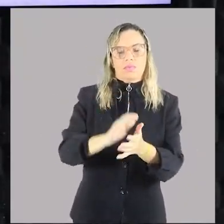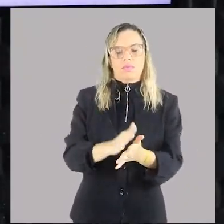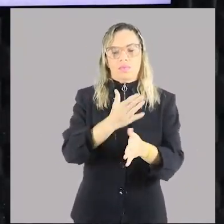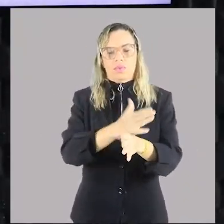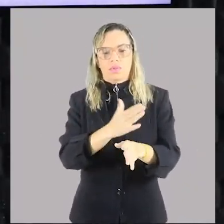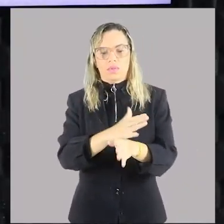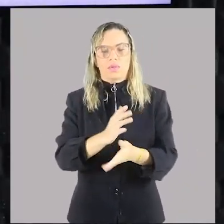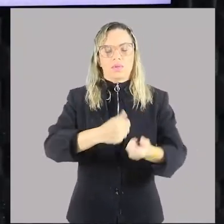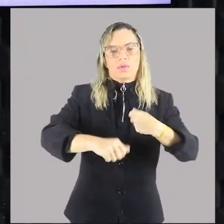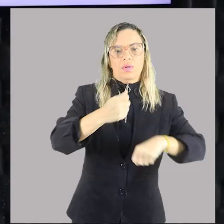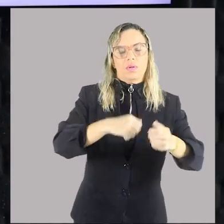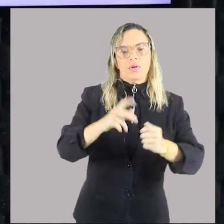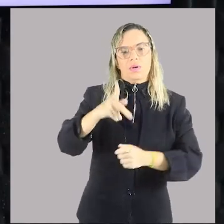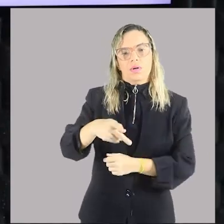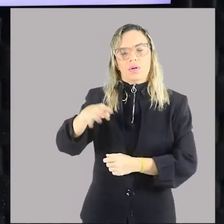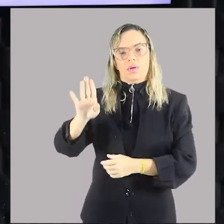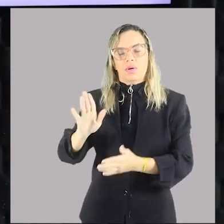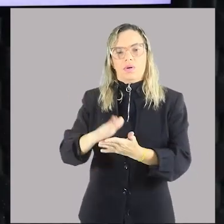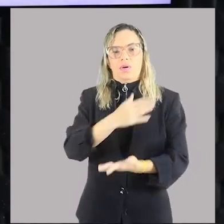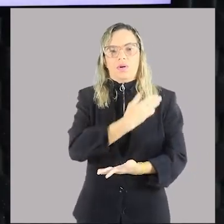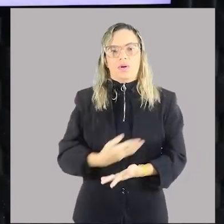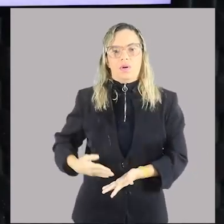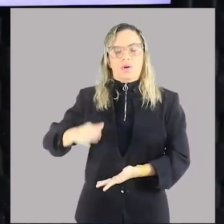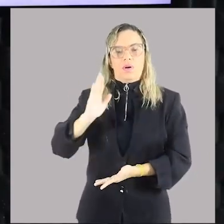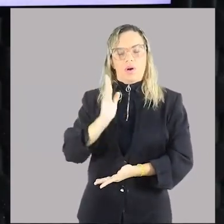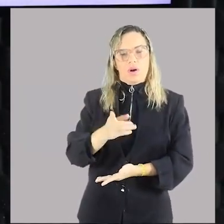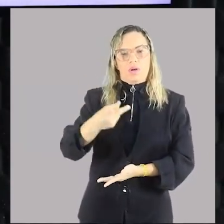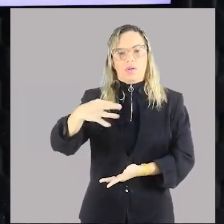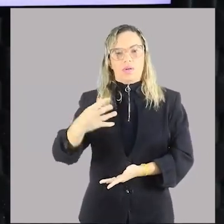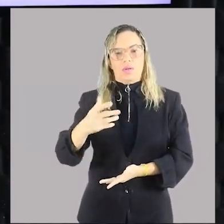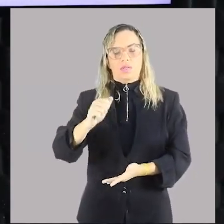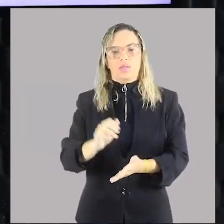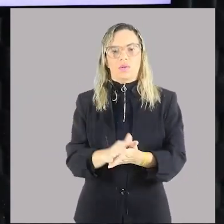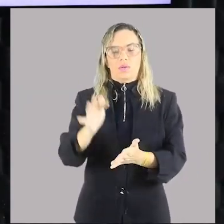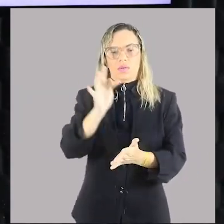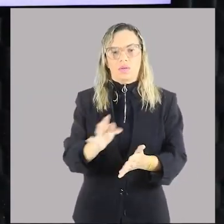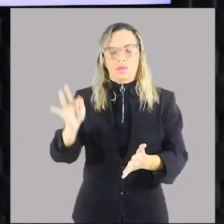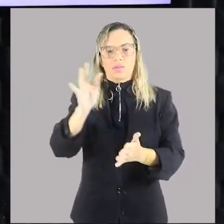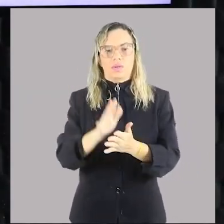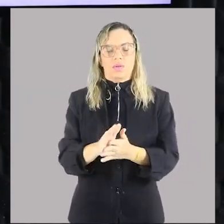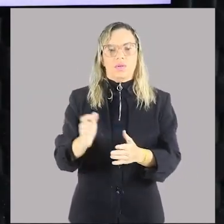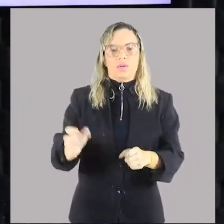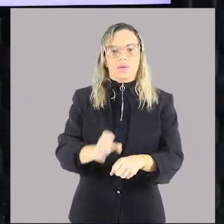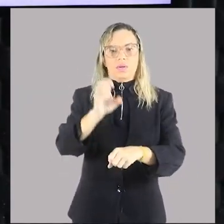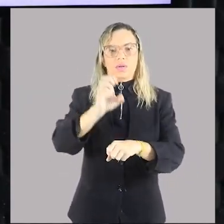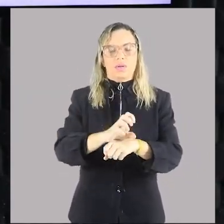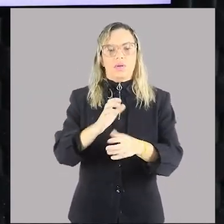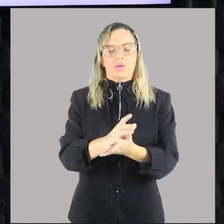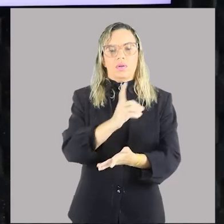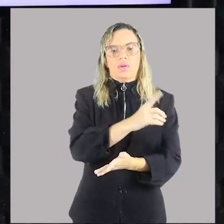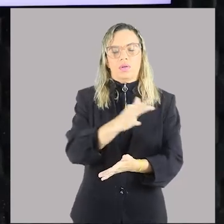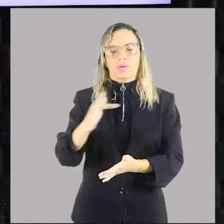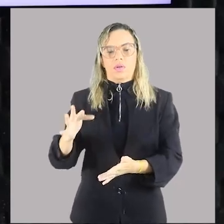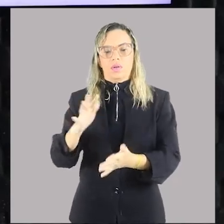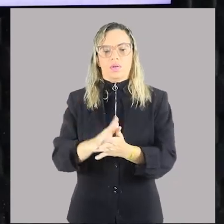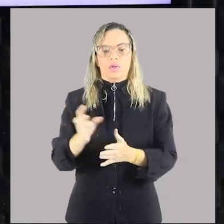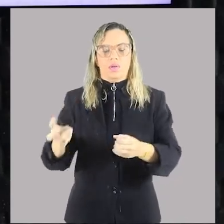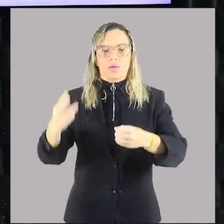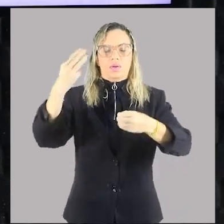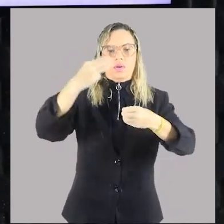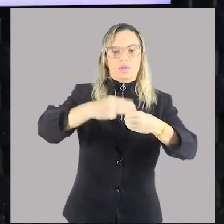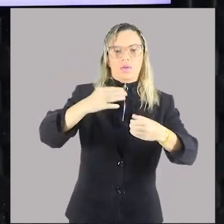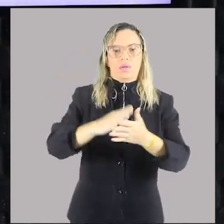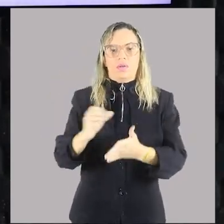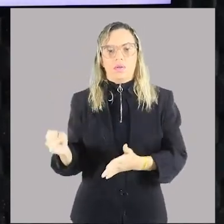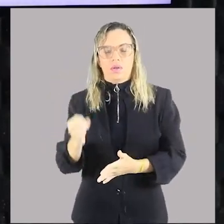da administração pública direta, ou seja, a União, os estados, o Distrito Federal e os municípios. É